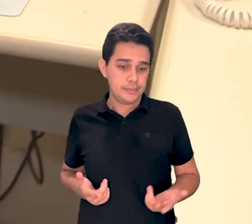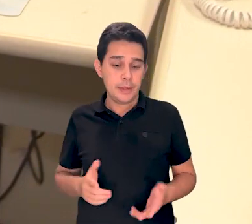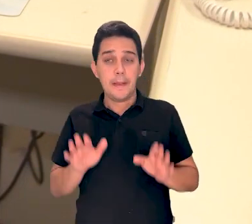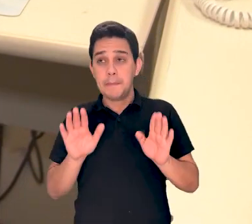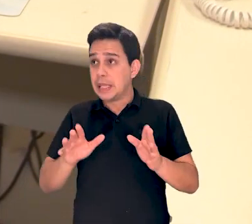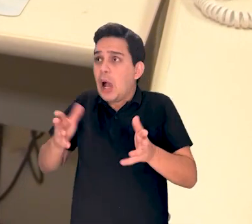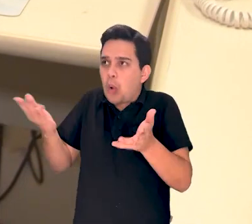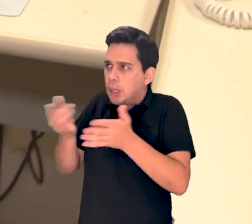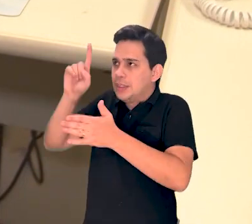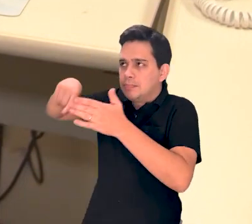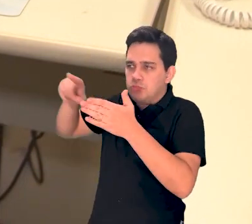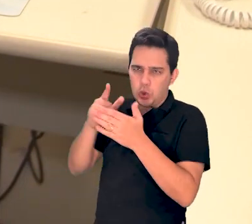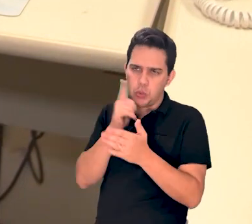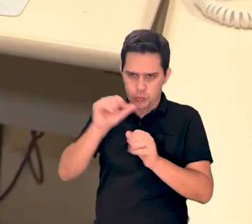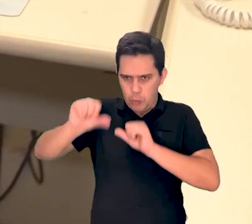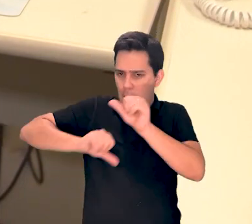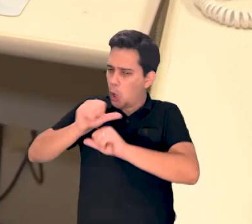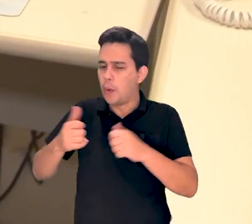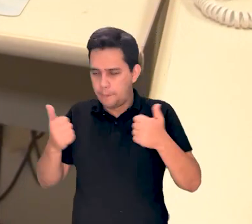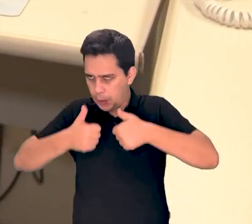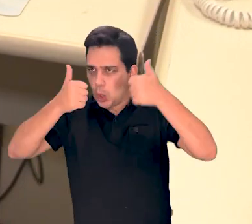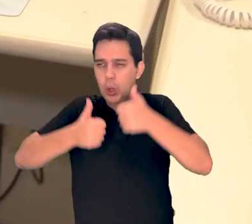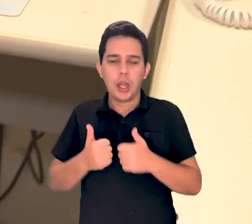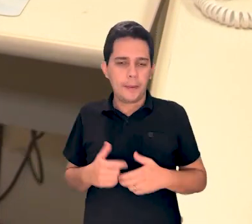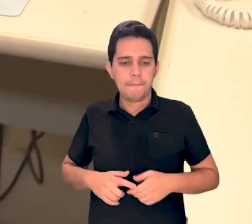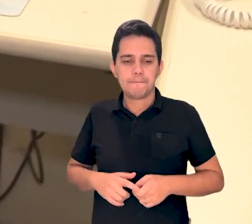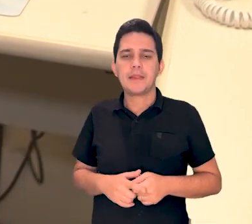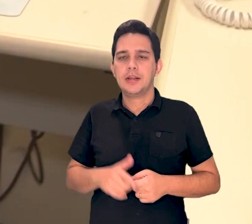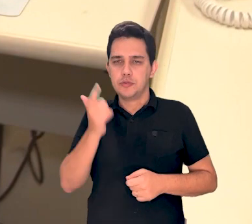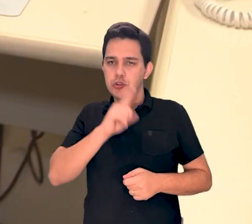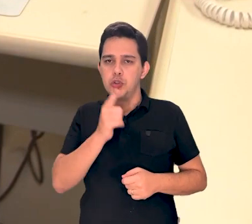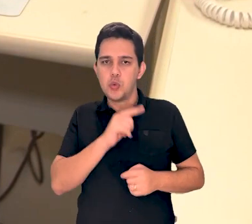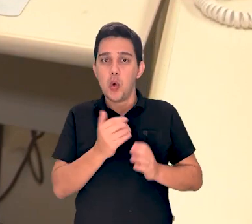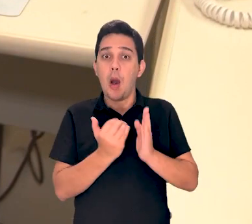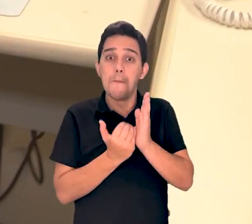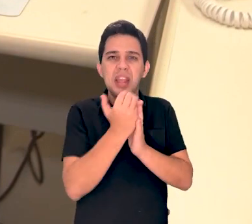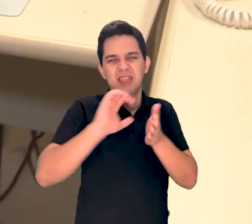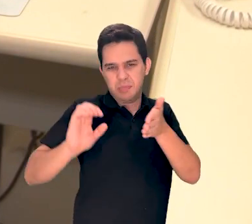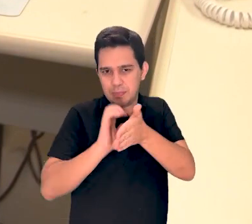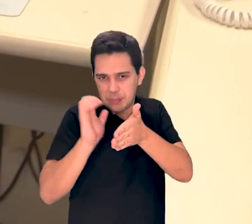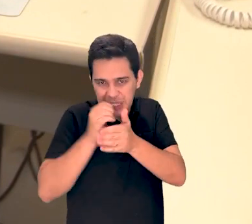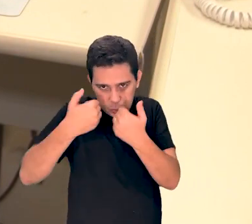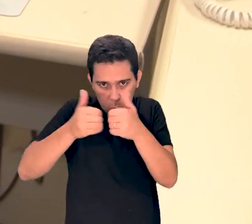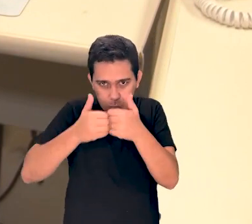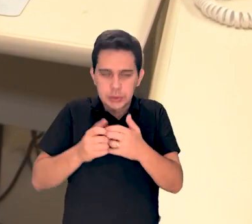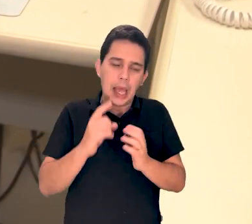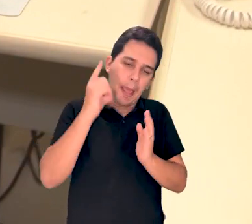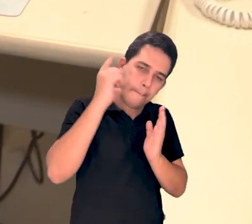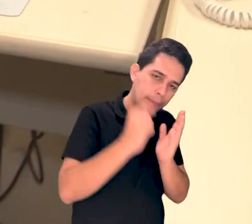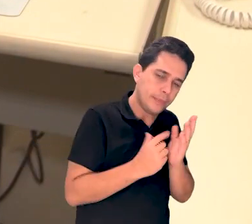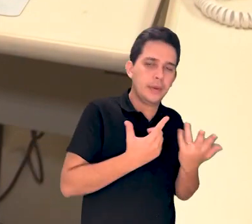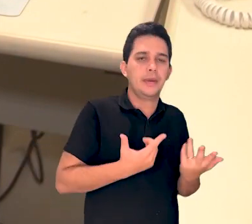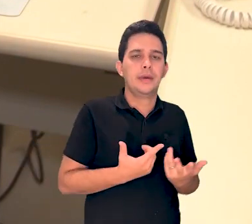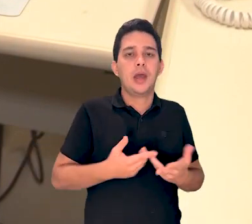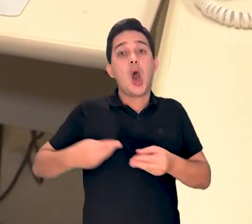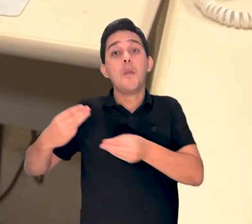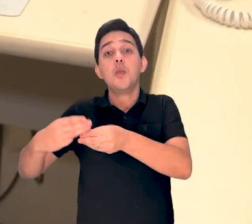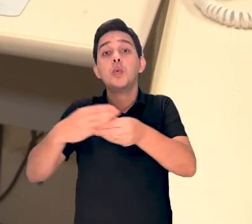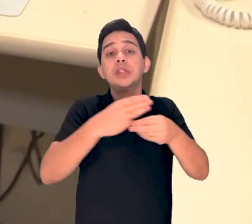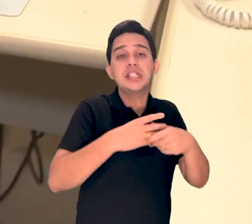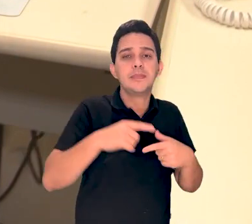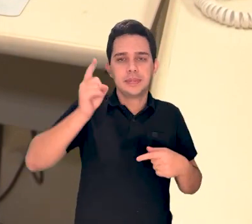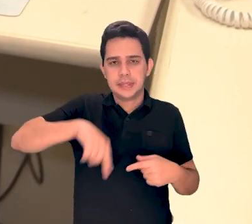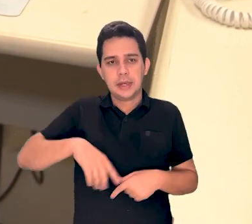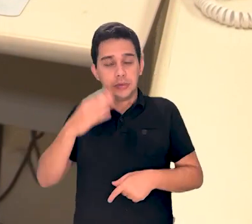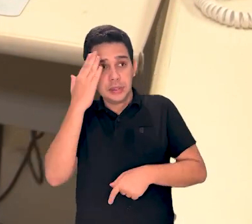por tanto tempo não é ia até por isso também eu acho que o município já tá Que lindo